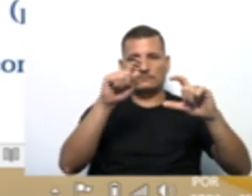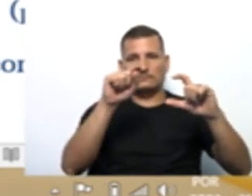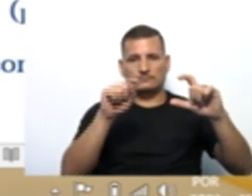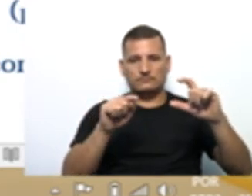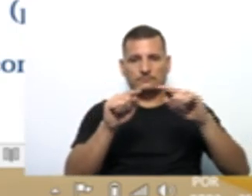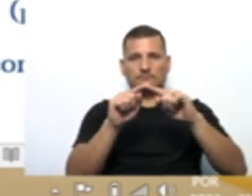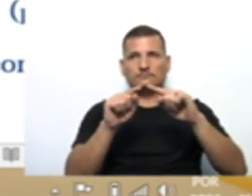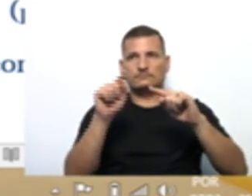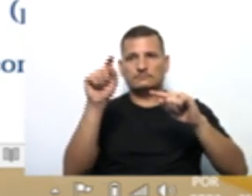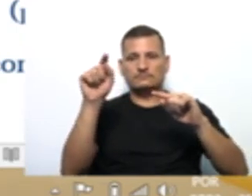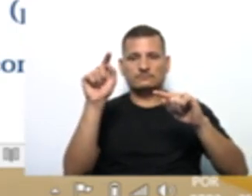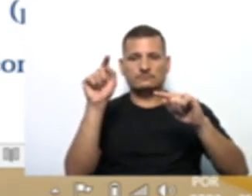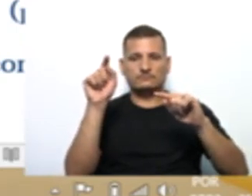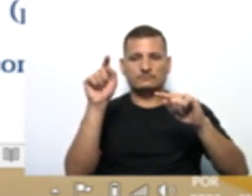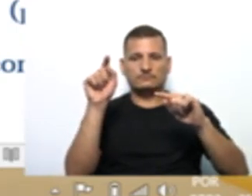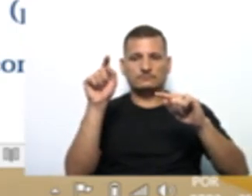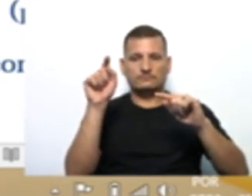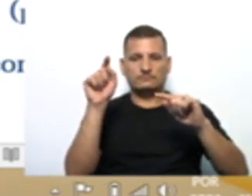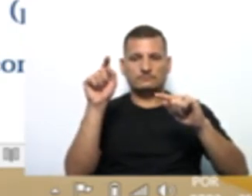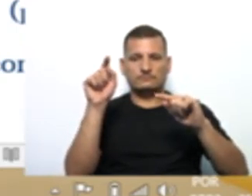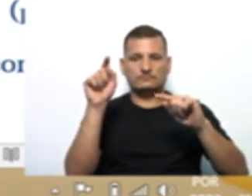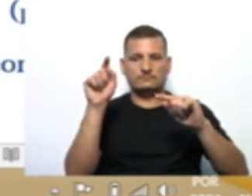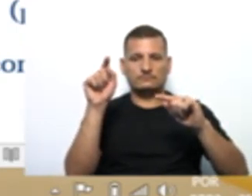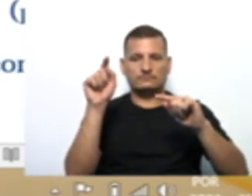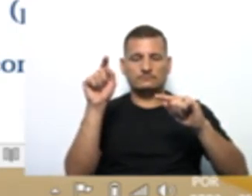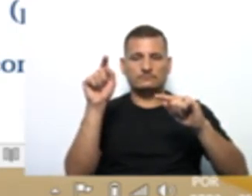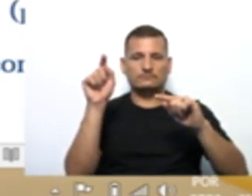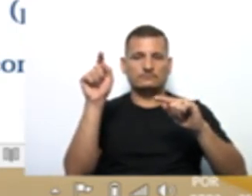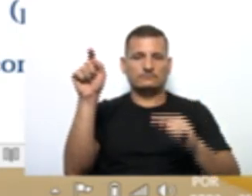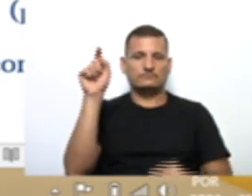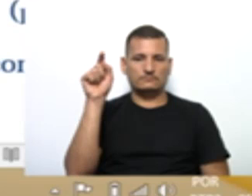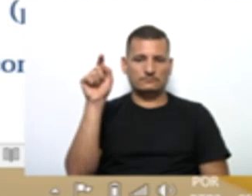paleta do estilo, vai me